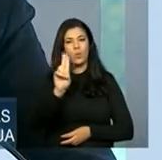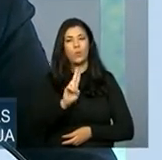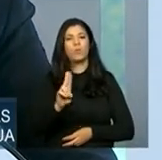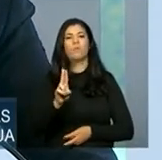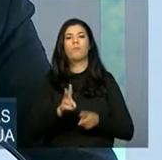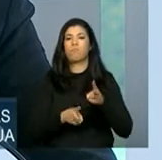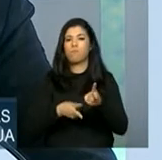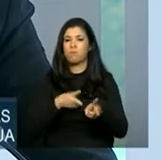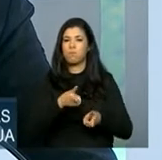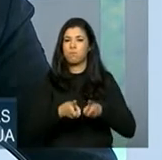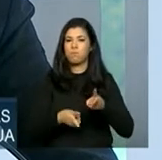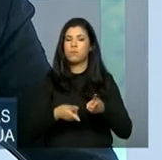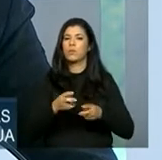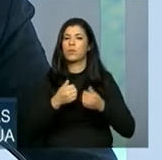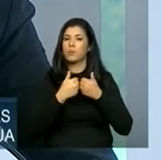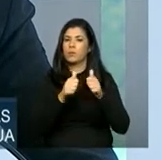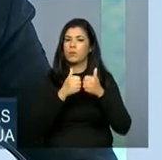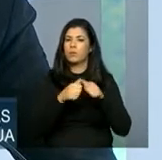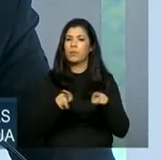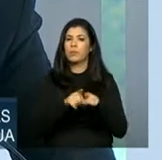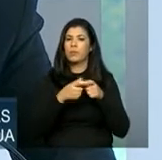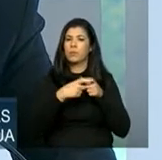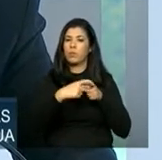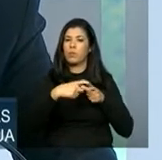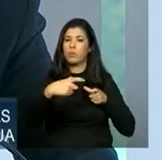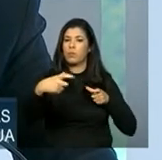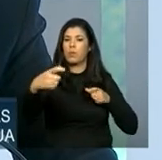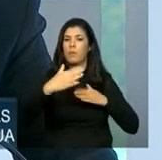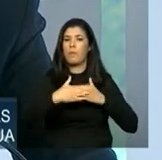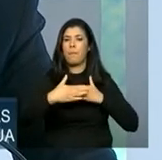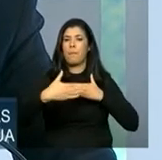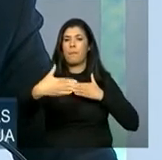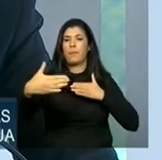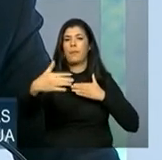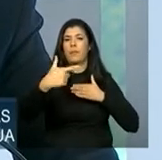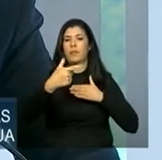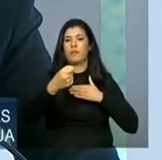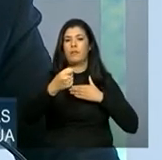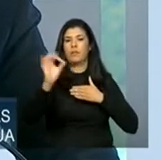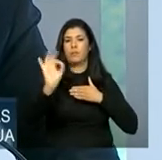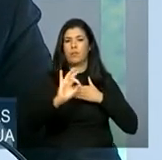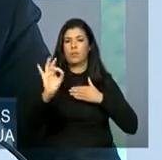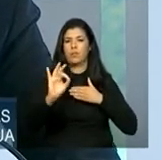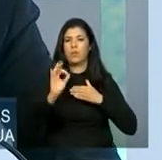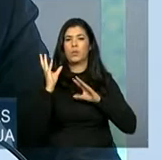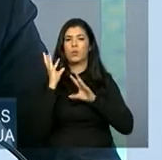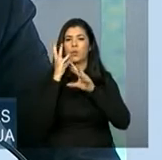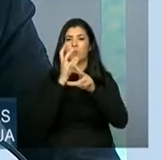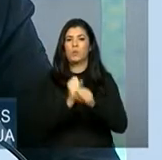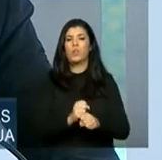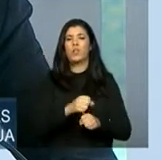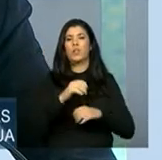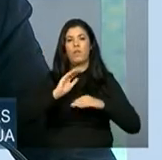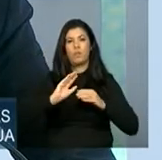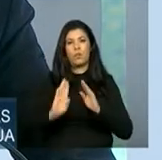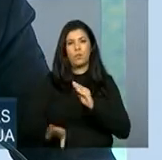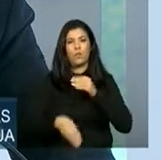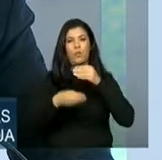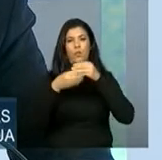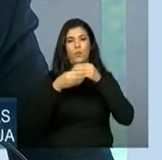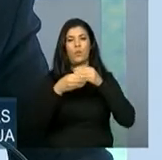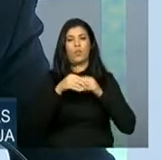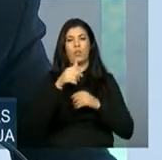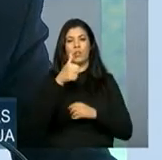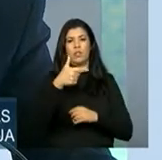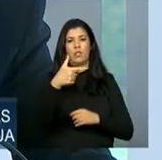coletivo é ampliando a imagem Vinte por cento em cerca de 110 a 120 mil novas pessoas e serão